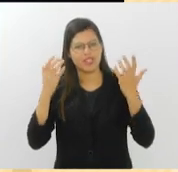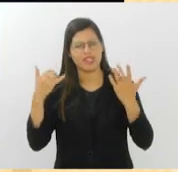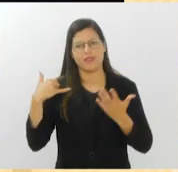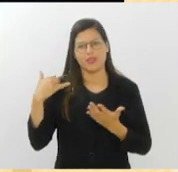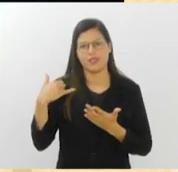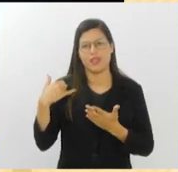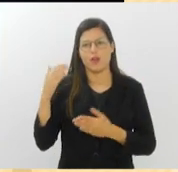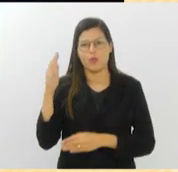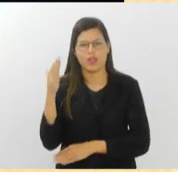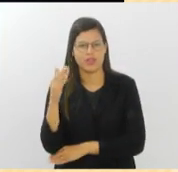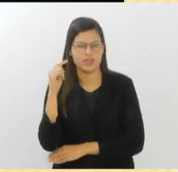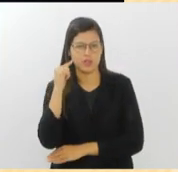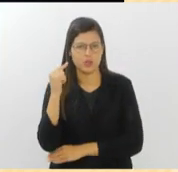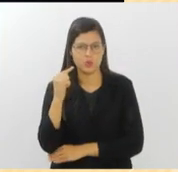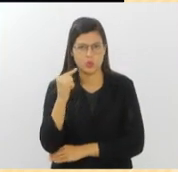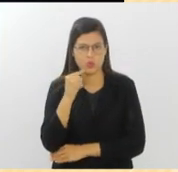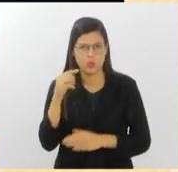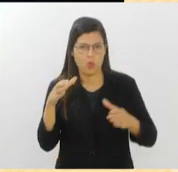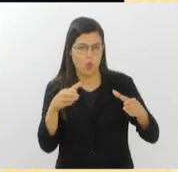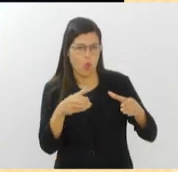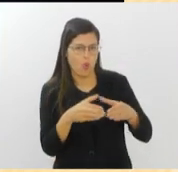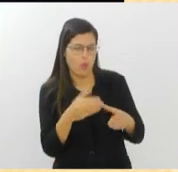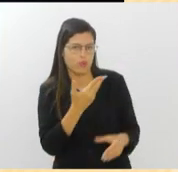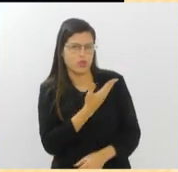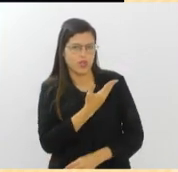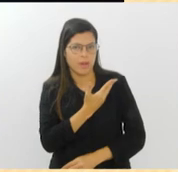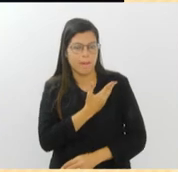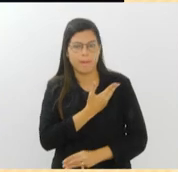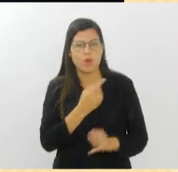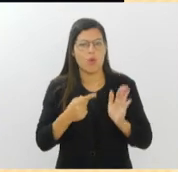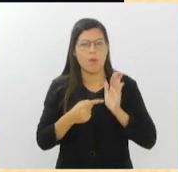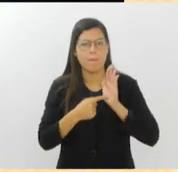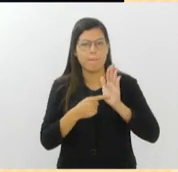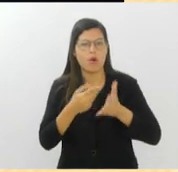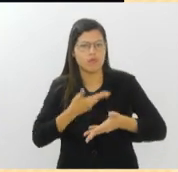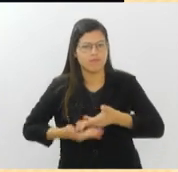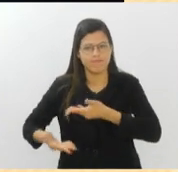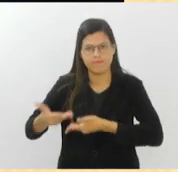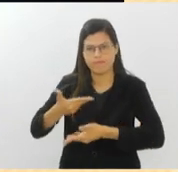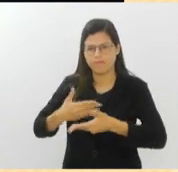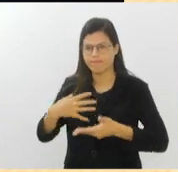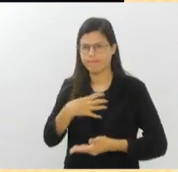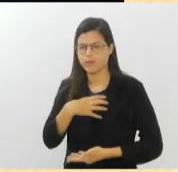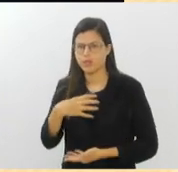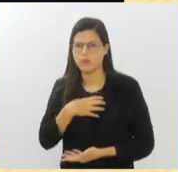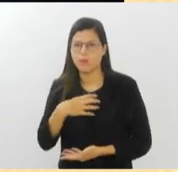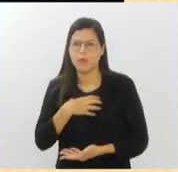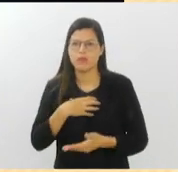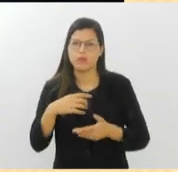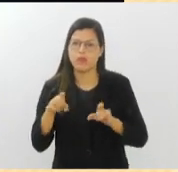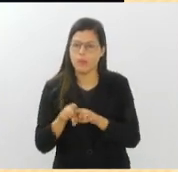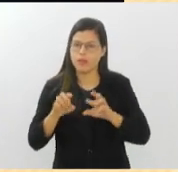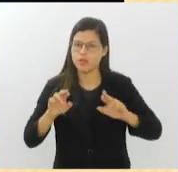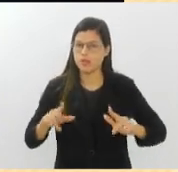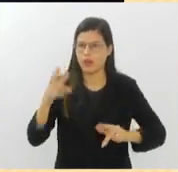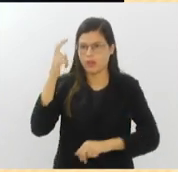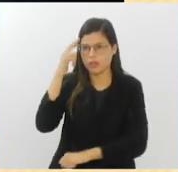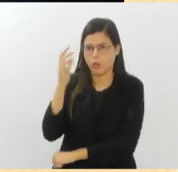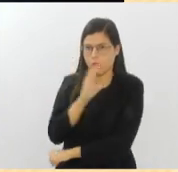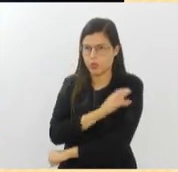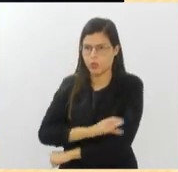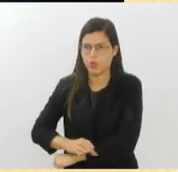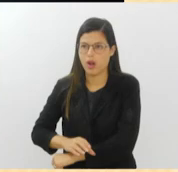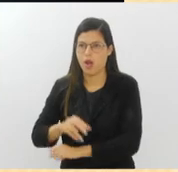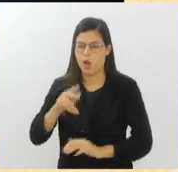O encontro, que reúne um pequeno grupo de amigos do rapaz, revela não só afetos, mas também dilemas e a diferença cultural entre eles.